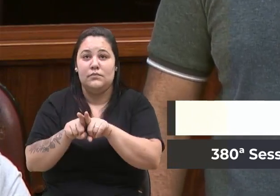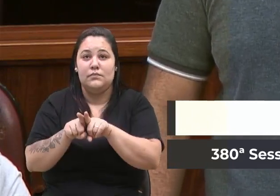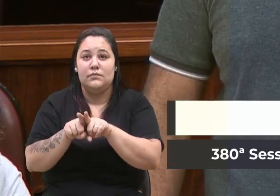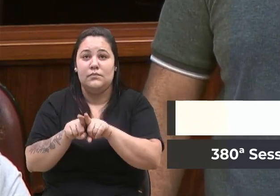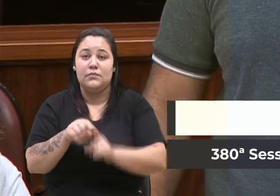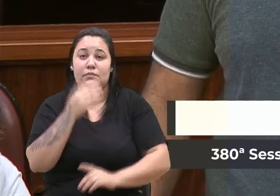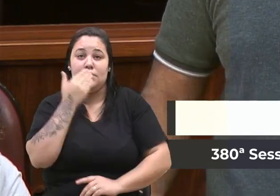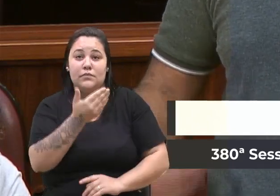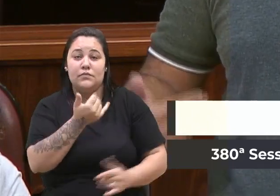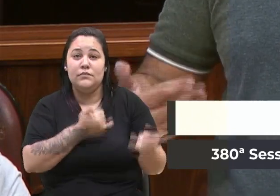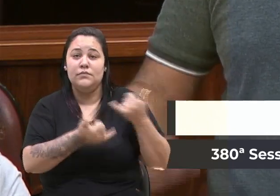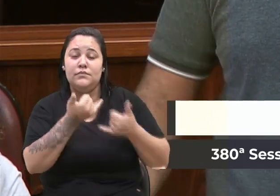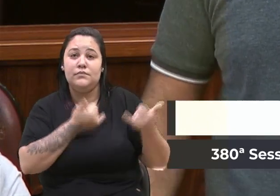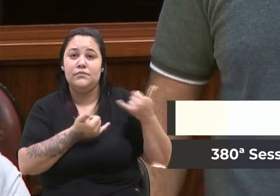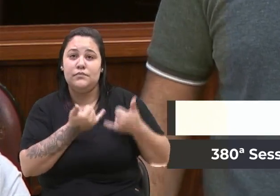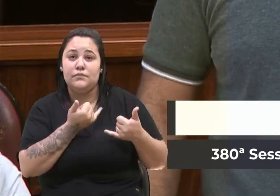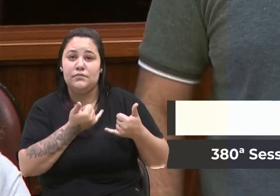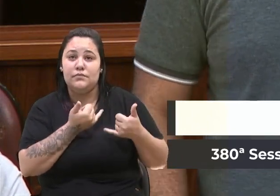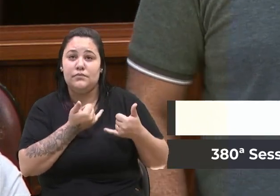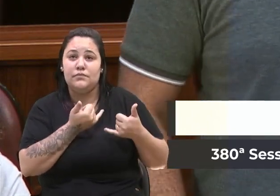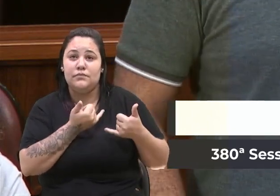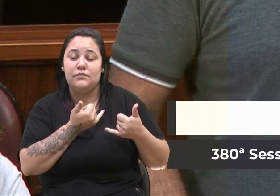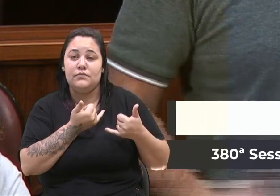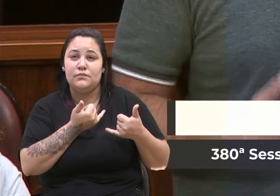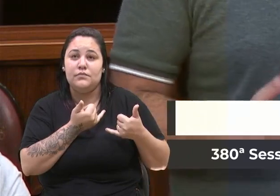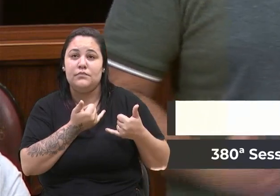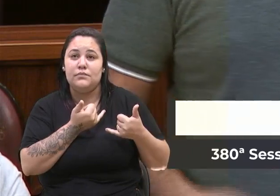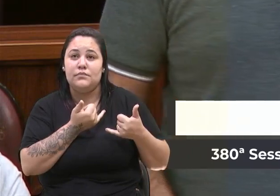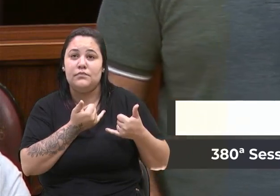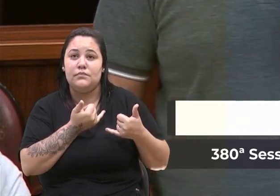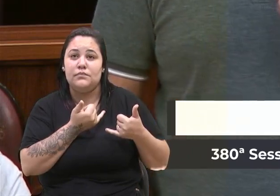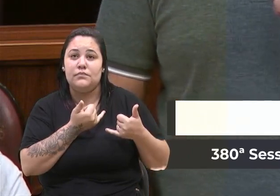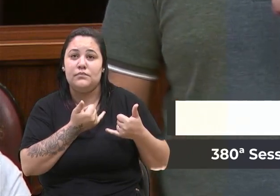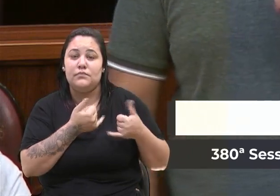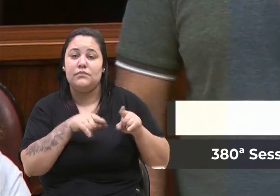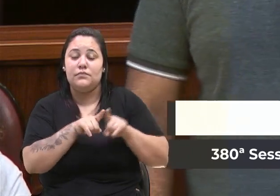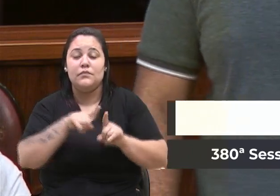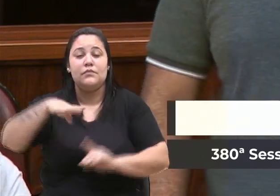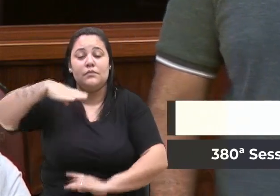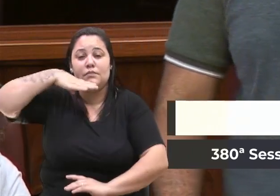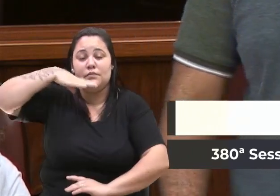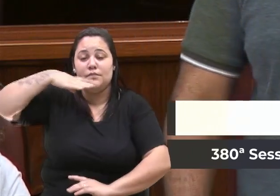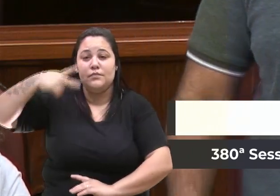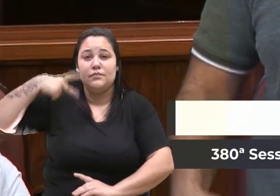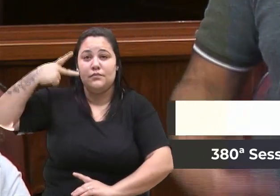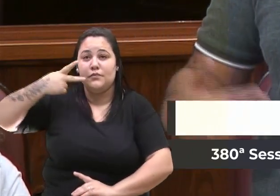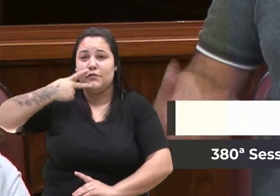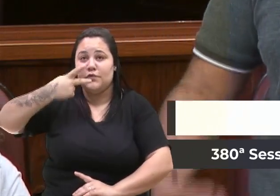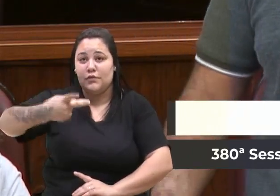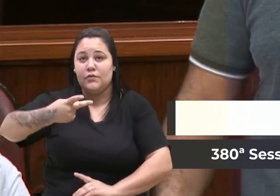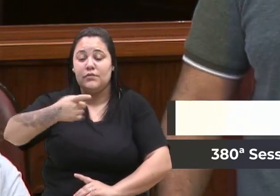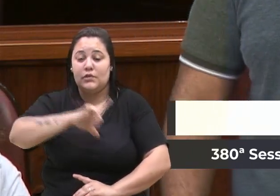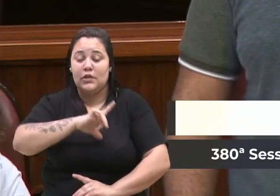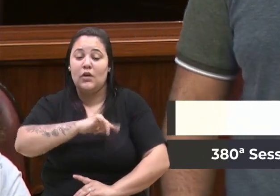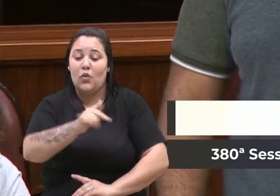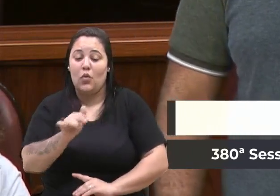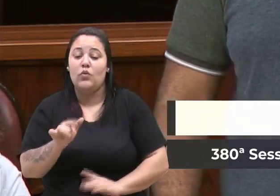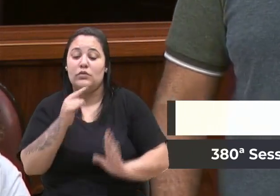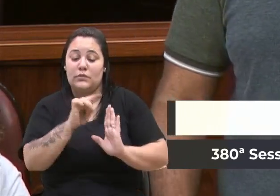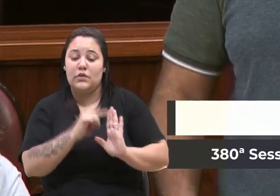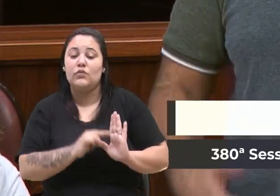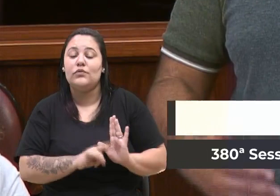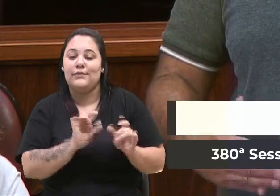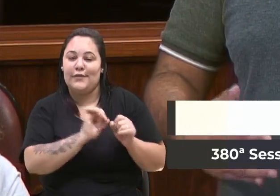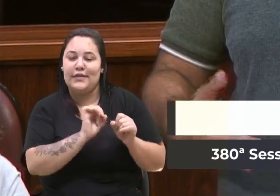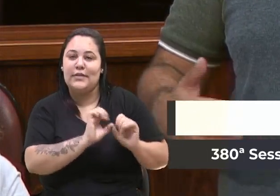nossa bancada, ele vem a esse encontro. Viu o vereador Bortola aqui se manifestar no sentido de que tem outros questionamentos. Acho